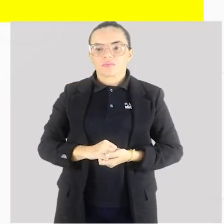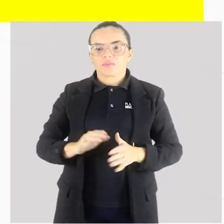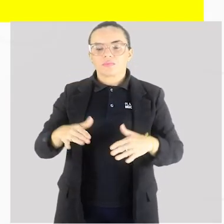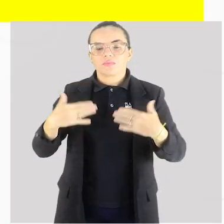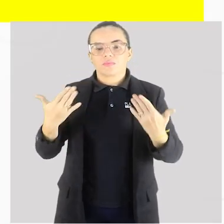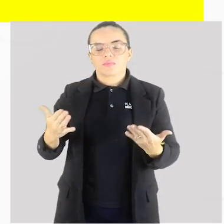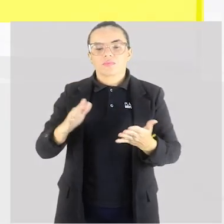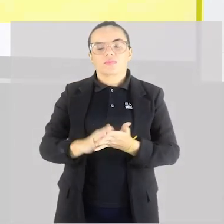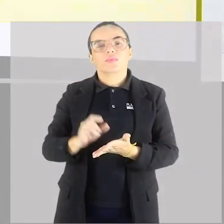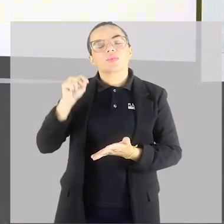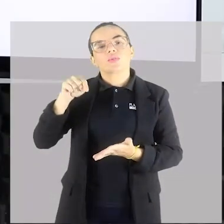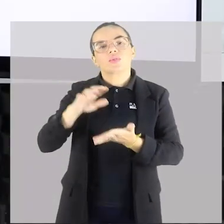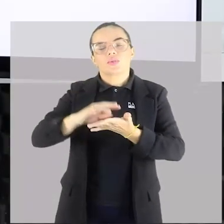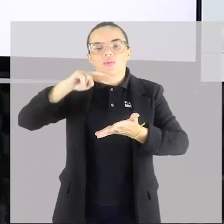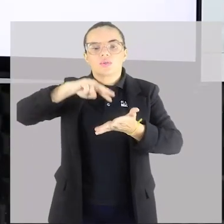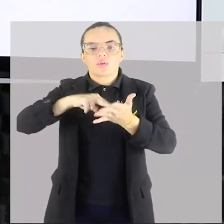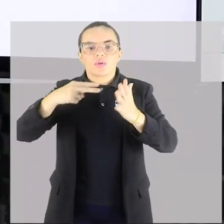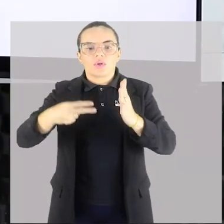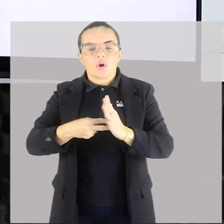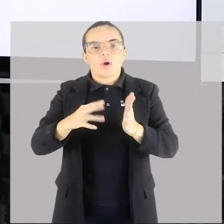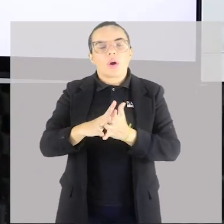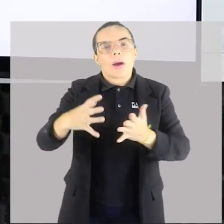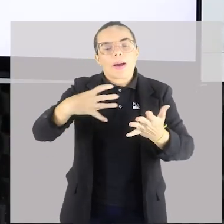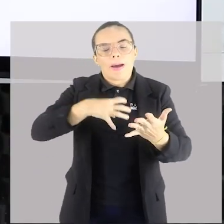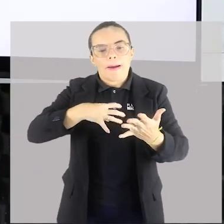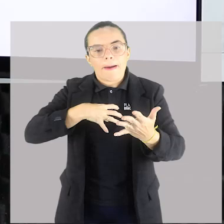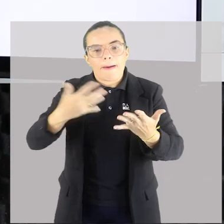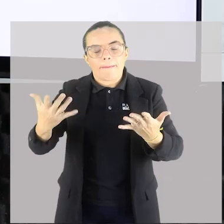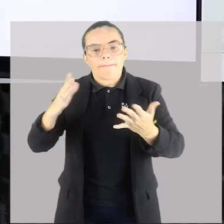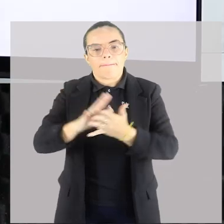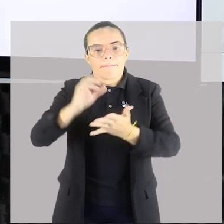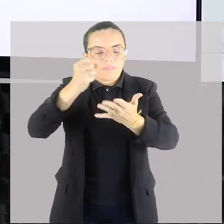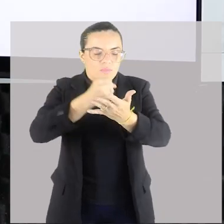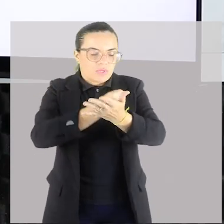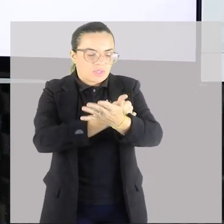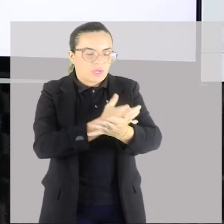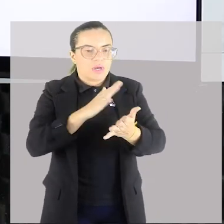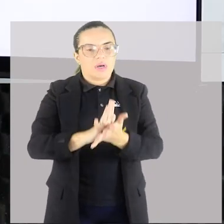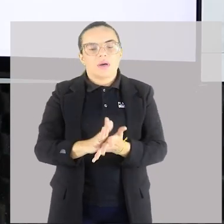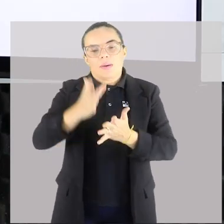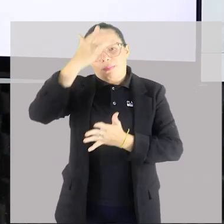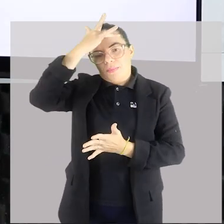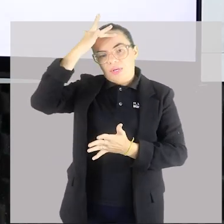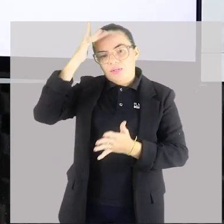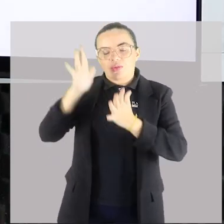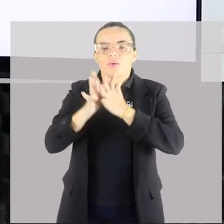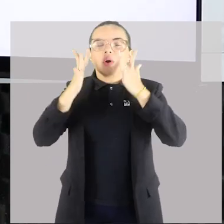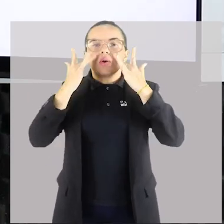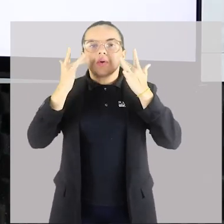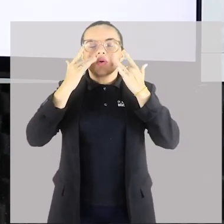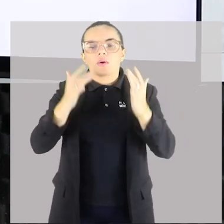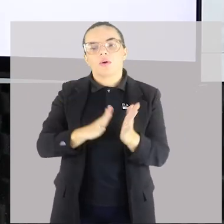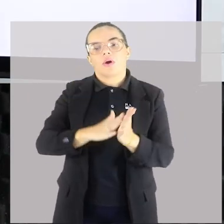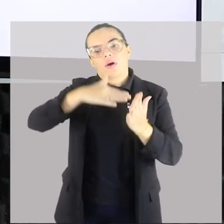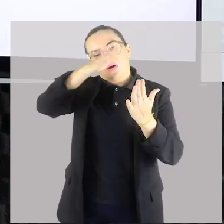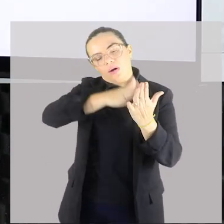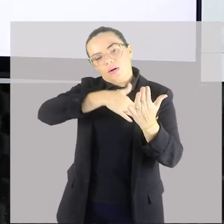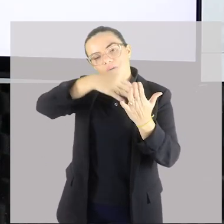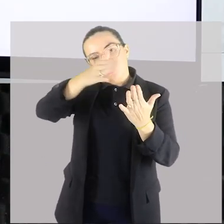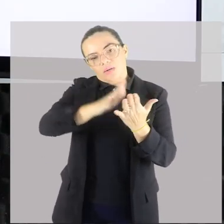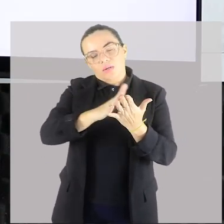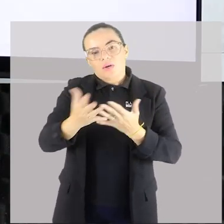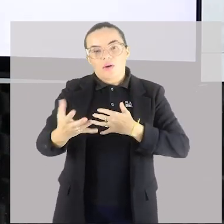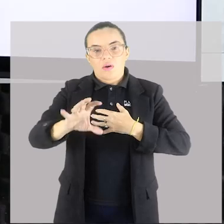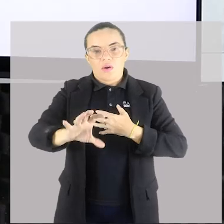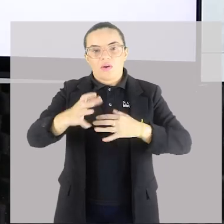é exatamente o quê? Ela é um estado emocional dessa artista naquele momento. Se você teve algum tipo de empatia com a obra, talvez